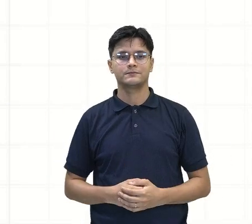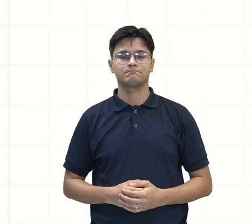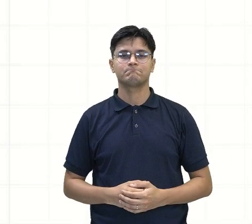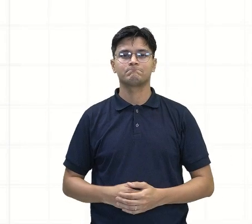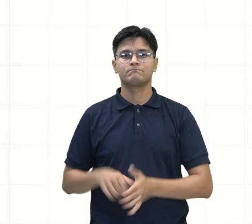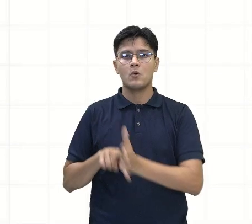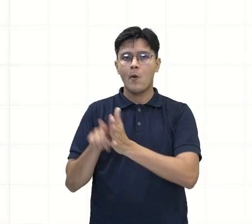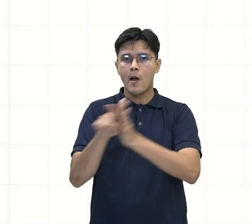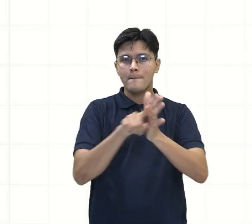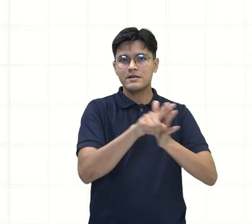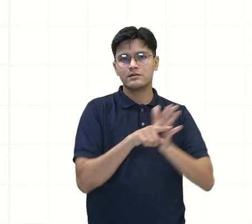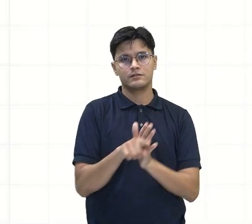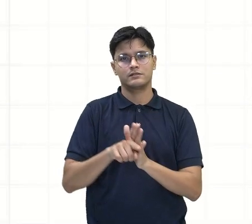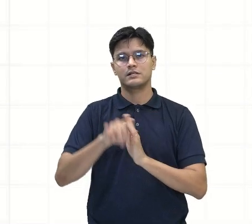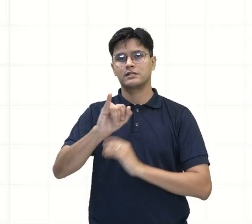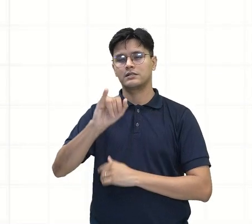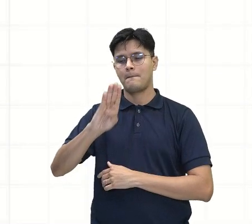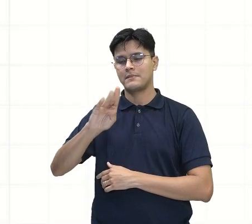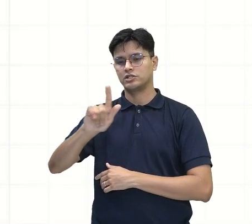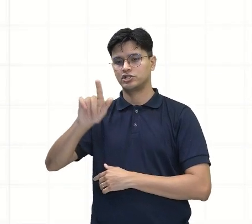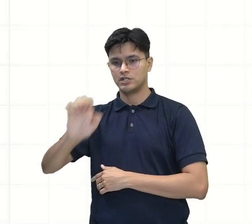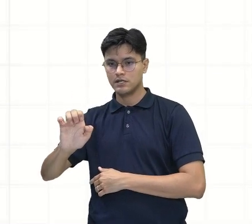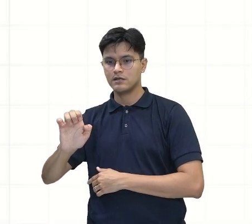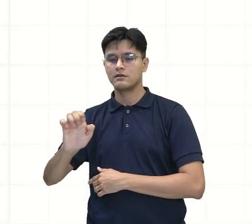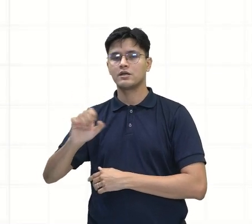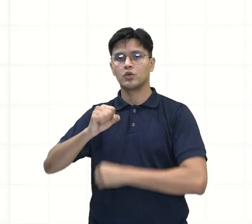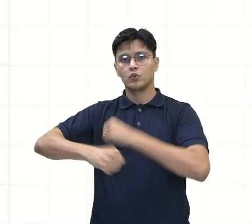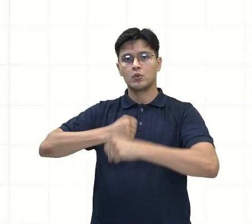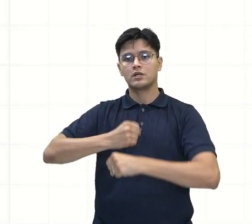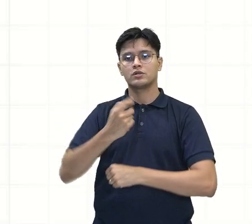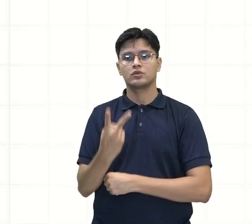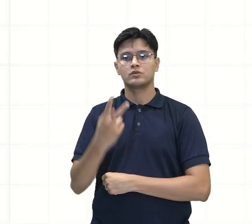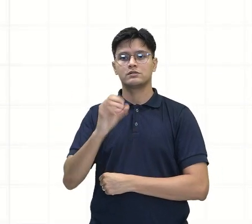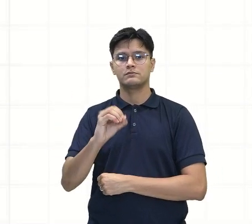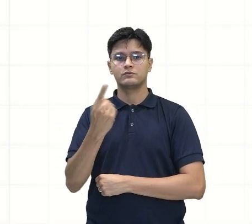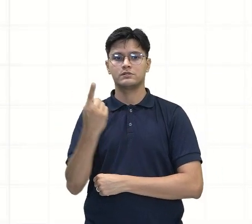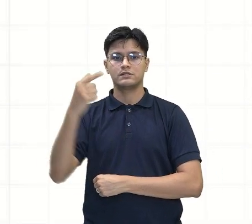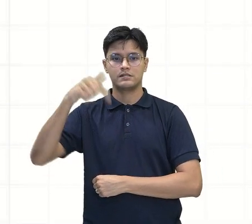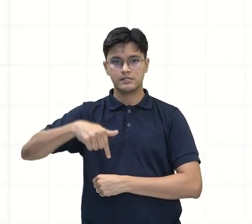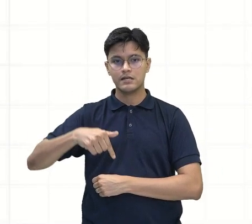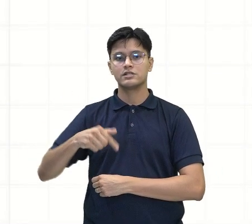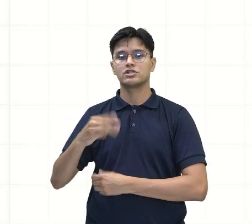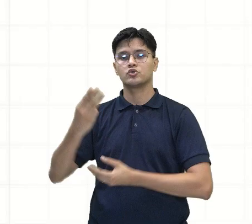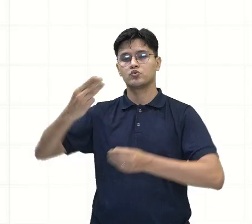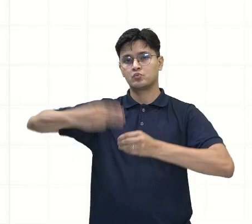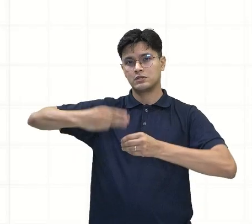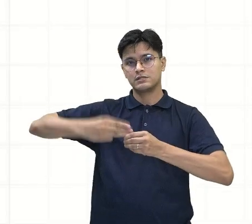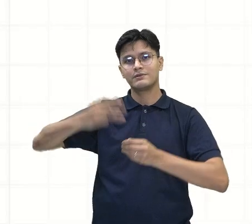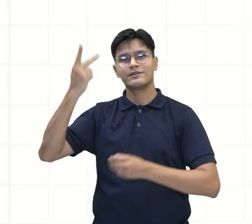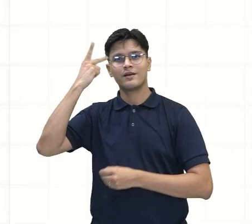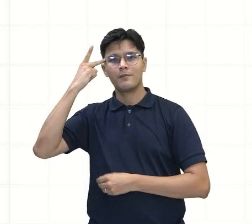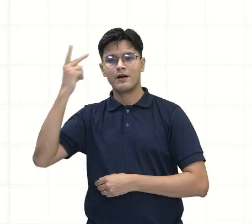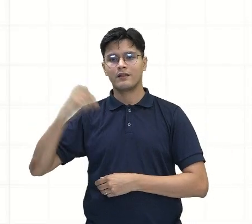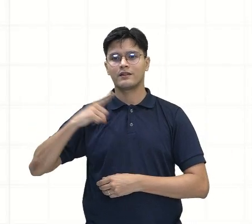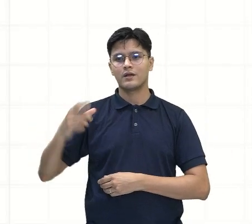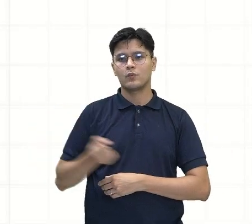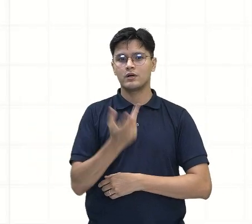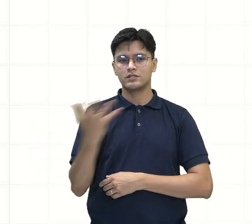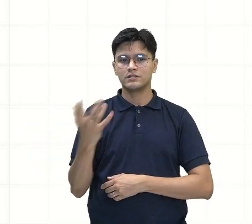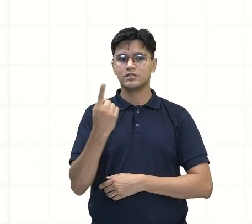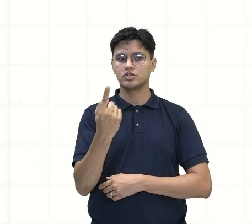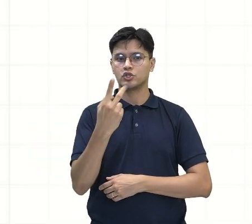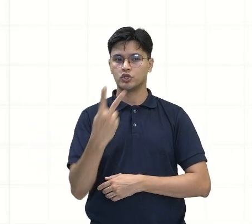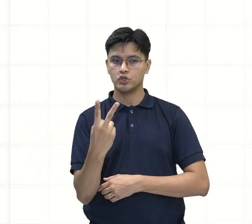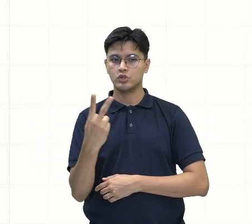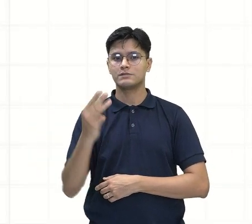IBGE, em 2017, o município de São Paulo tinha cerca de 12 milhões de habitantes e Salvador, cerca de